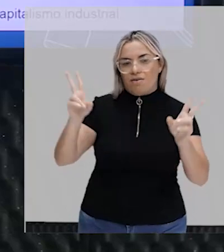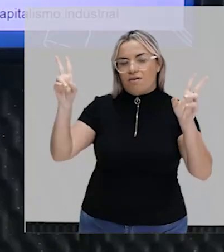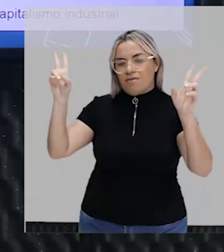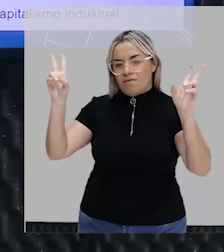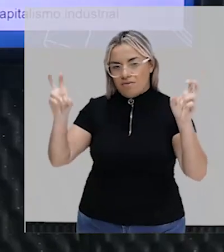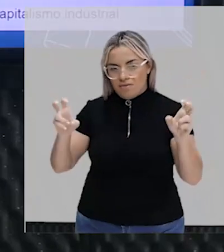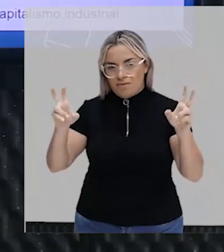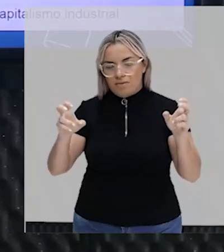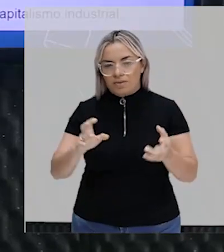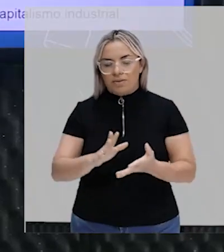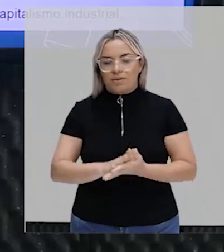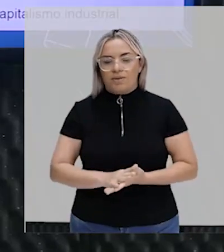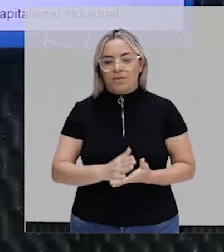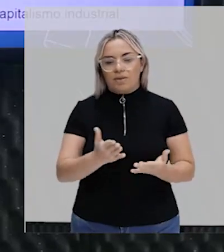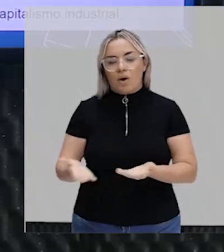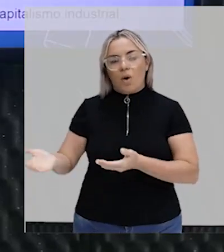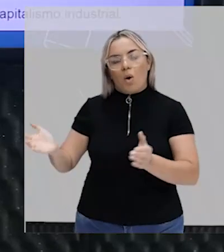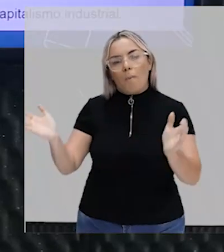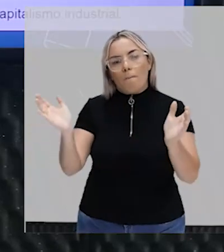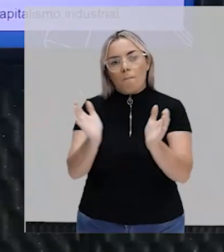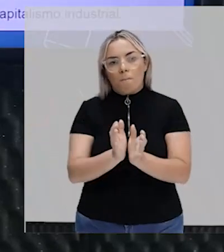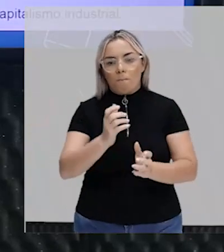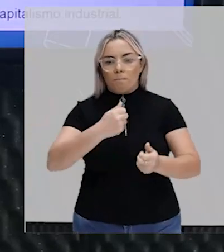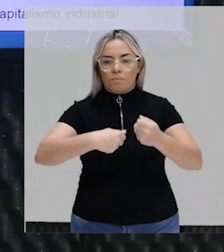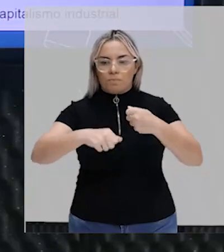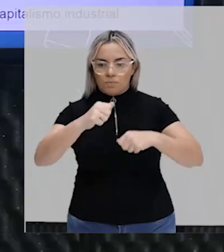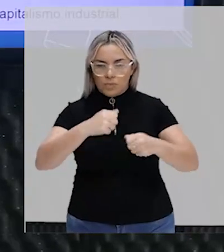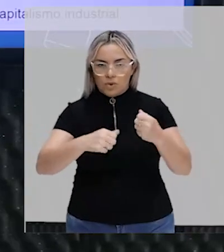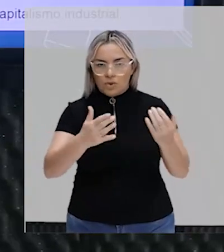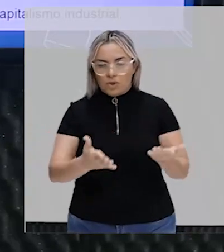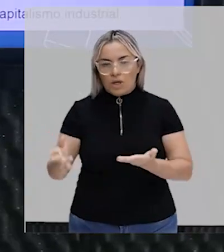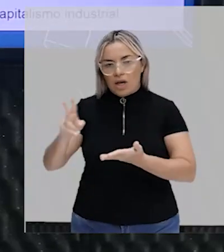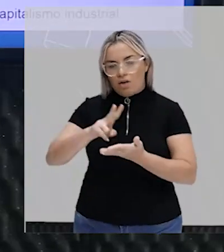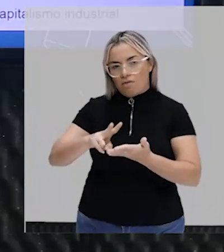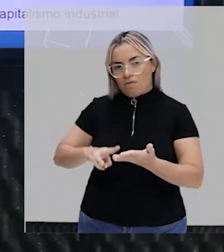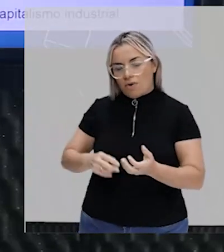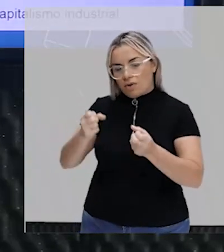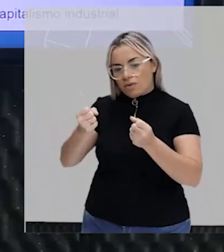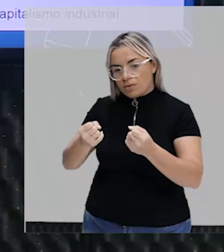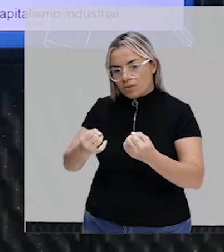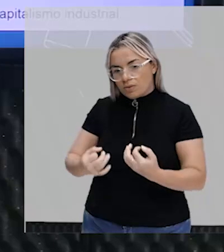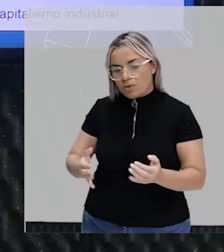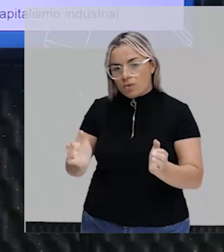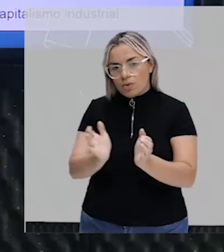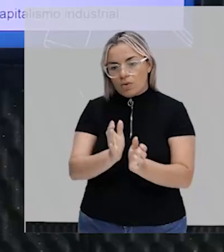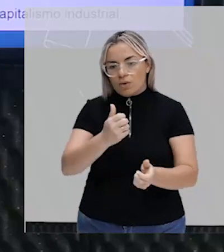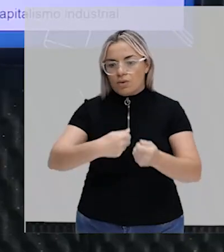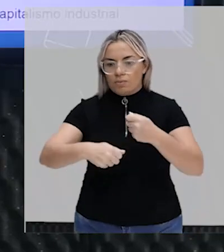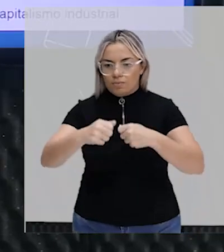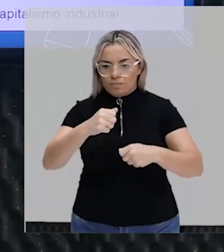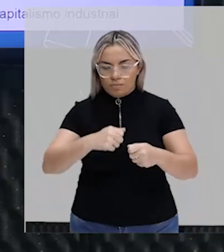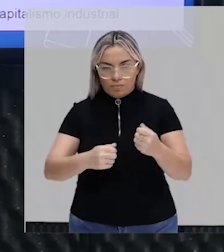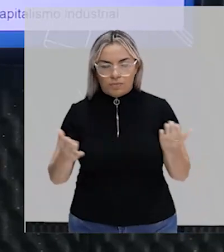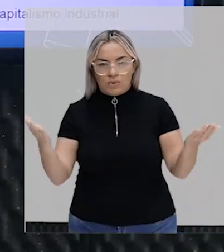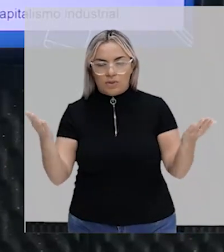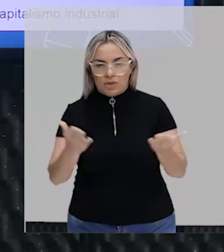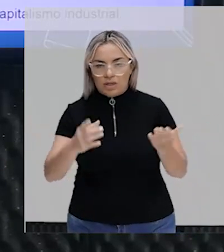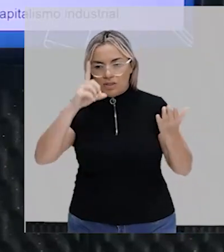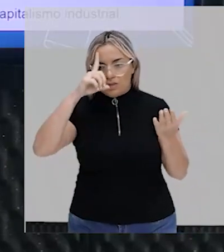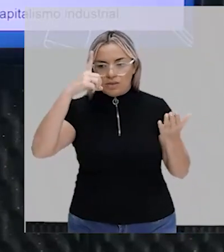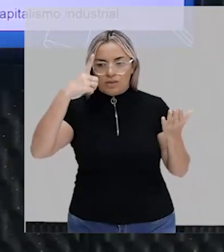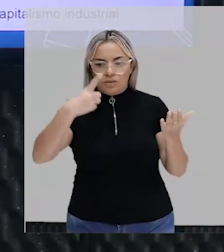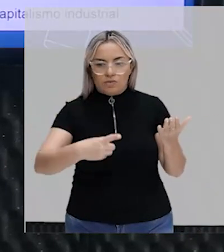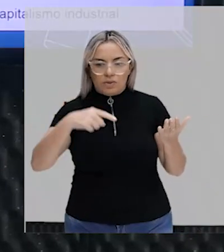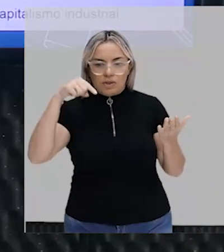matemática atual. Blocos econômicos. Olha o que ela te diz. Os blocos econômicos são a mais